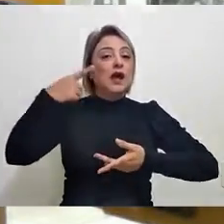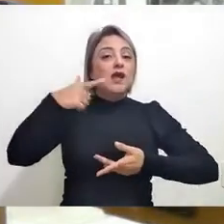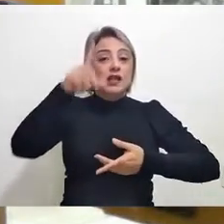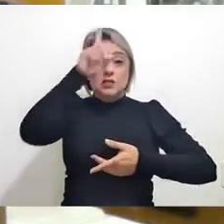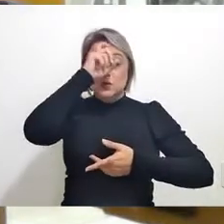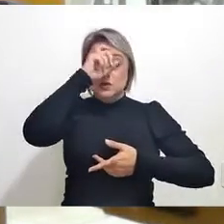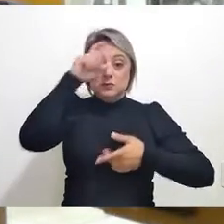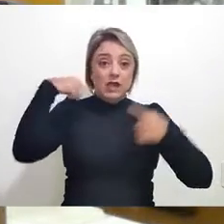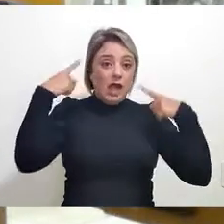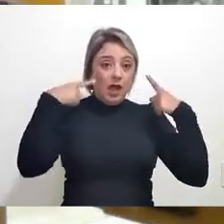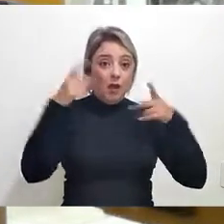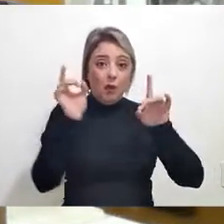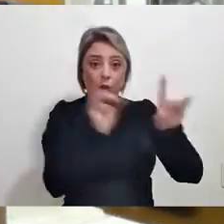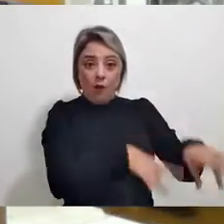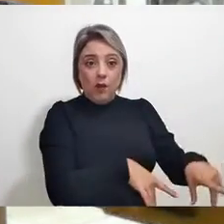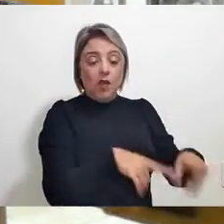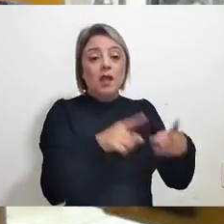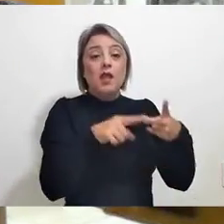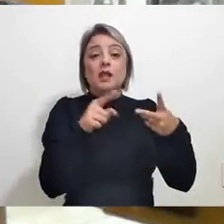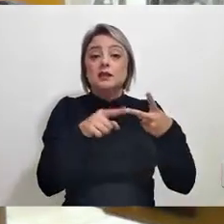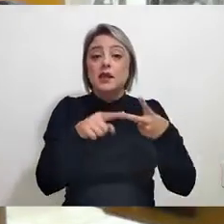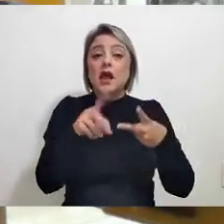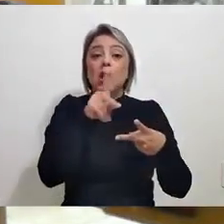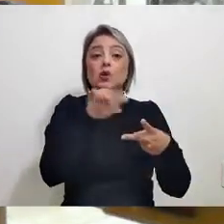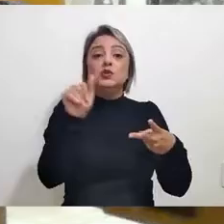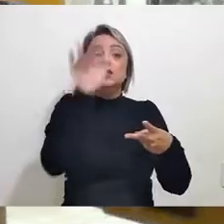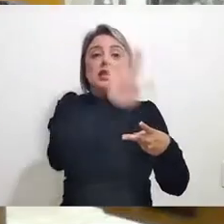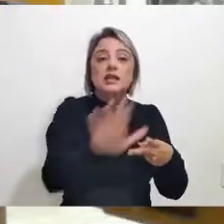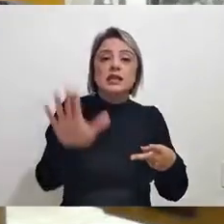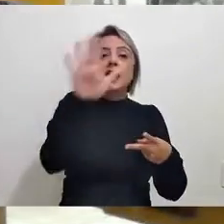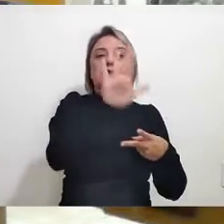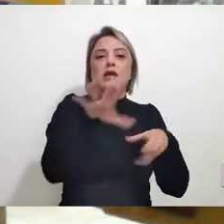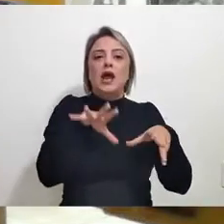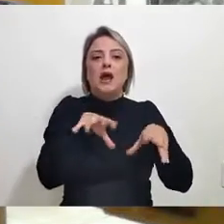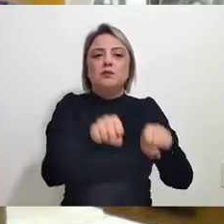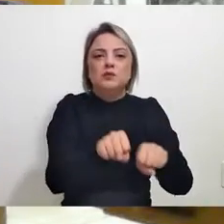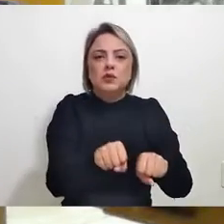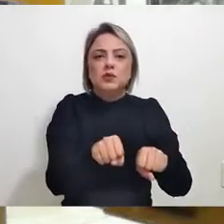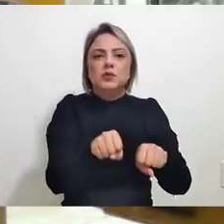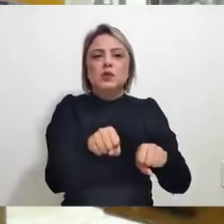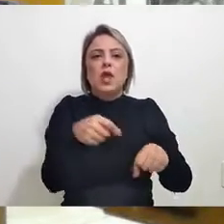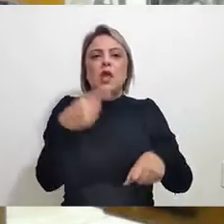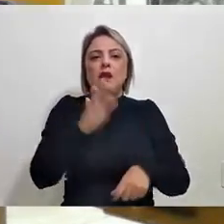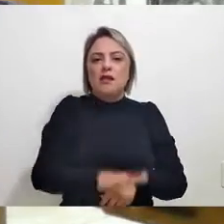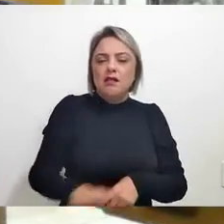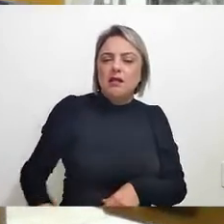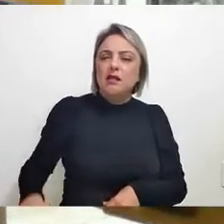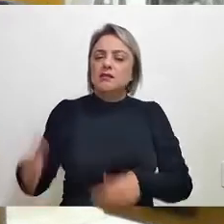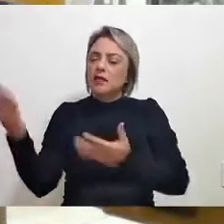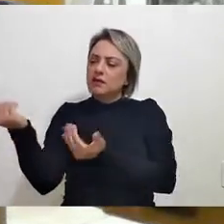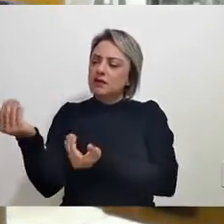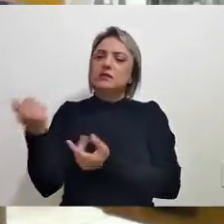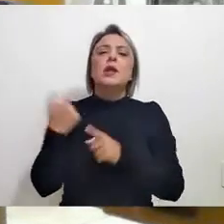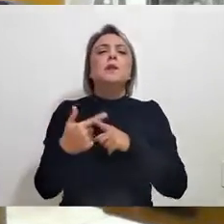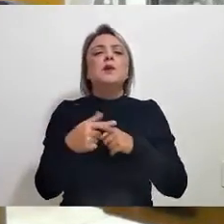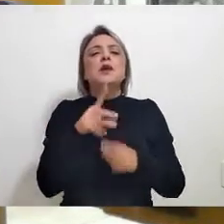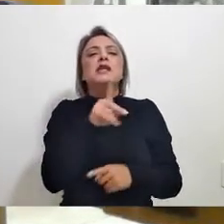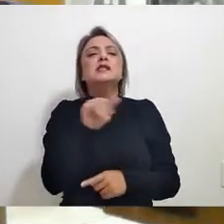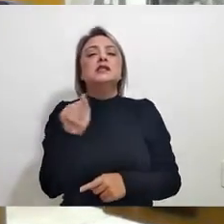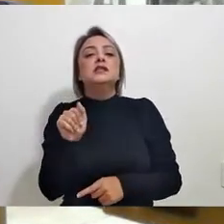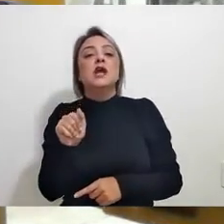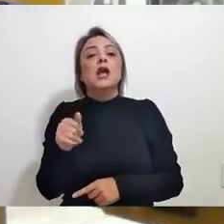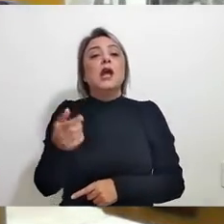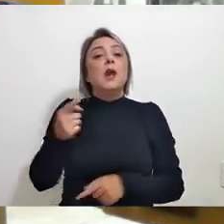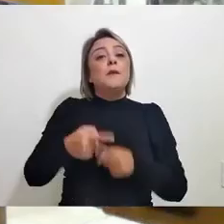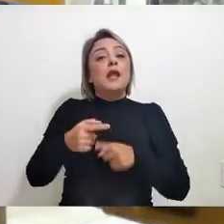que foi no ano de 2000, e estamos comemorando 20 anos da lei do dia 18 de maio. Mas a gente não pode esquecer que aqui em Brasília, no mesmo